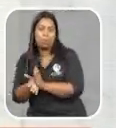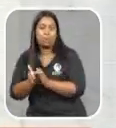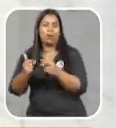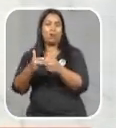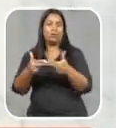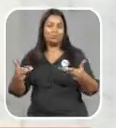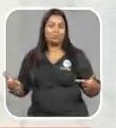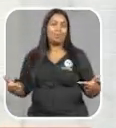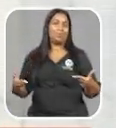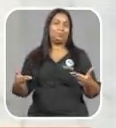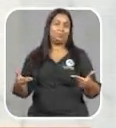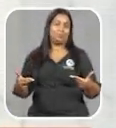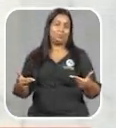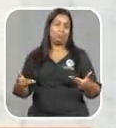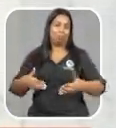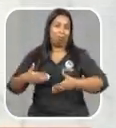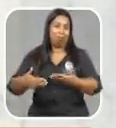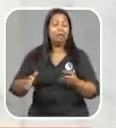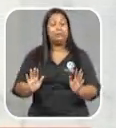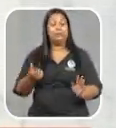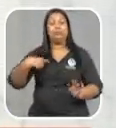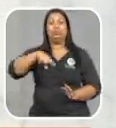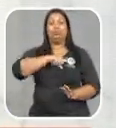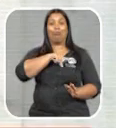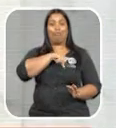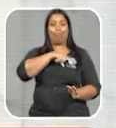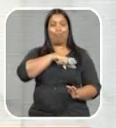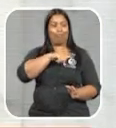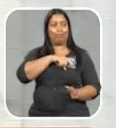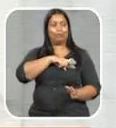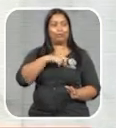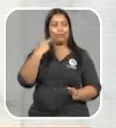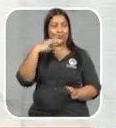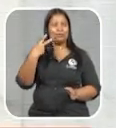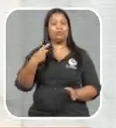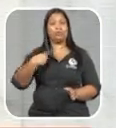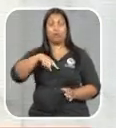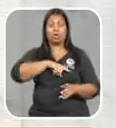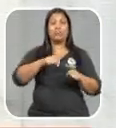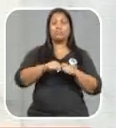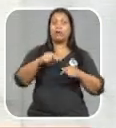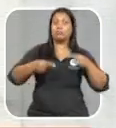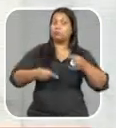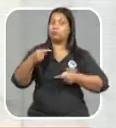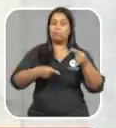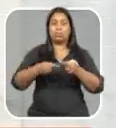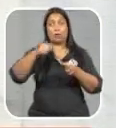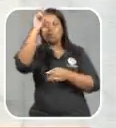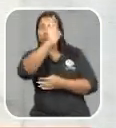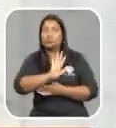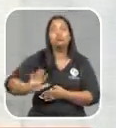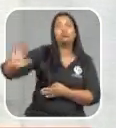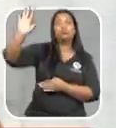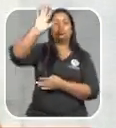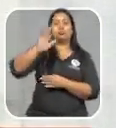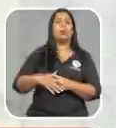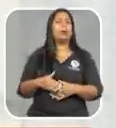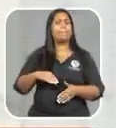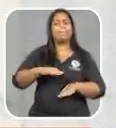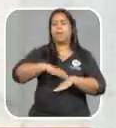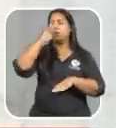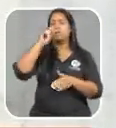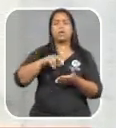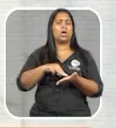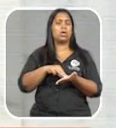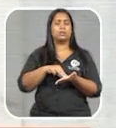nacional aqui, então a maioria das moções de aplauso e de repúdio, elas estão diretamente ligadas a essa visão de Brasil,